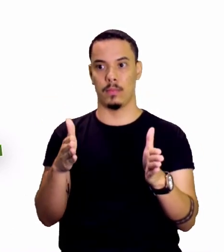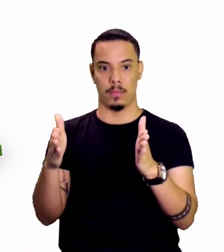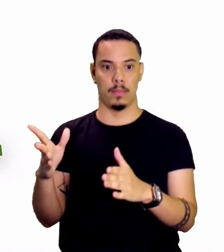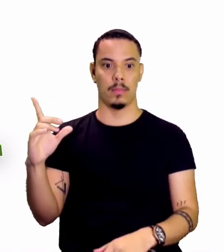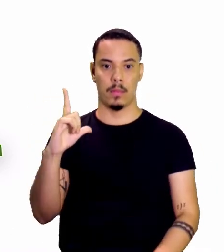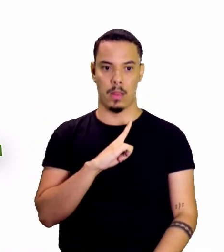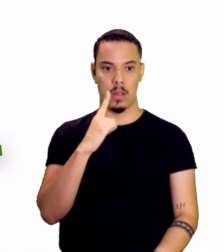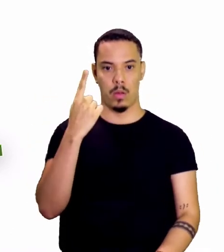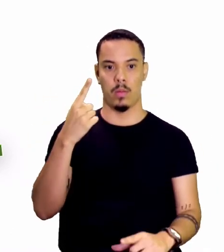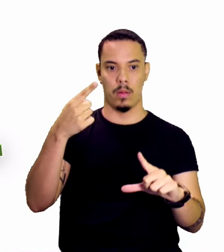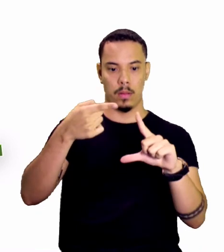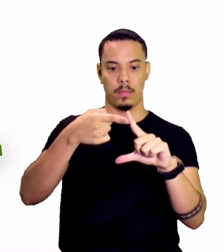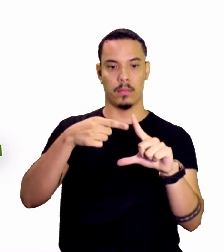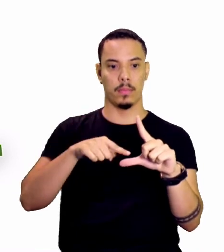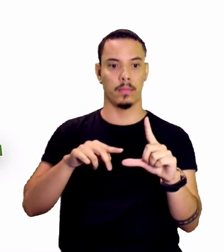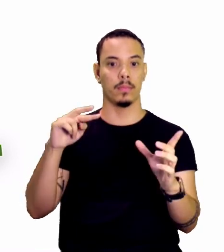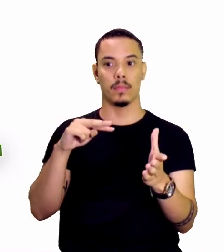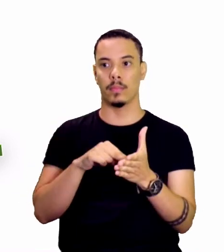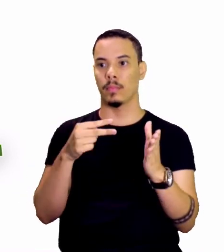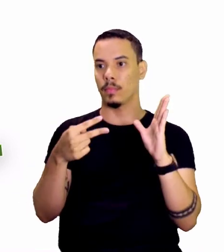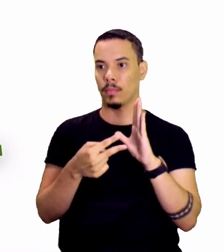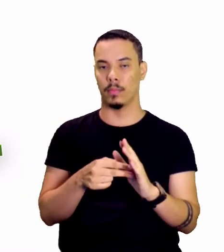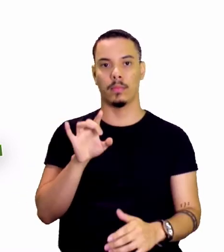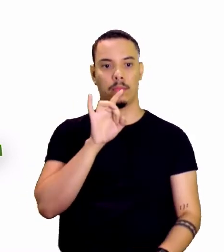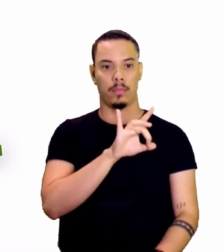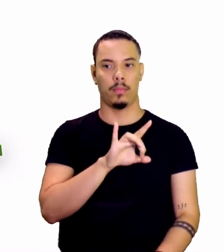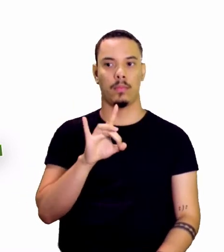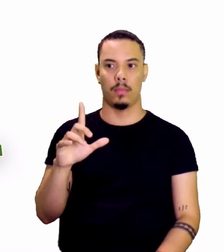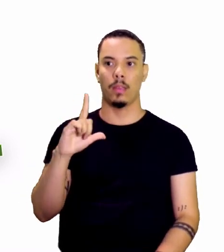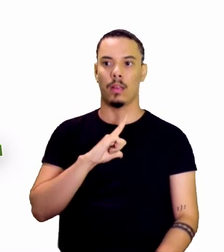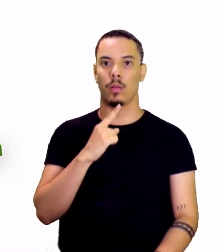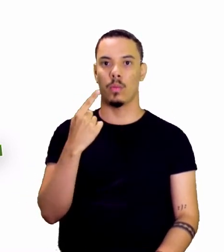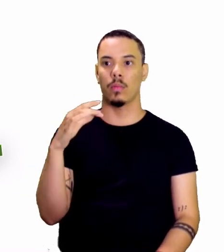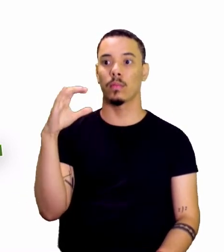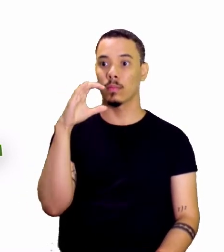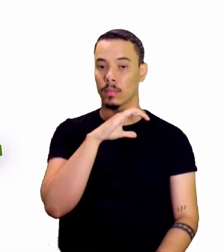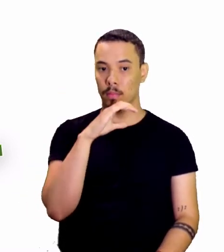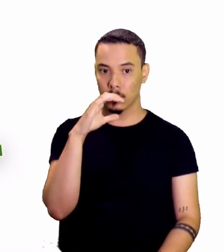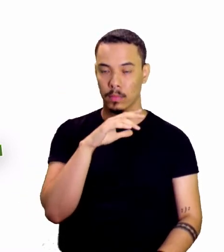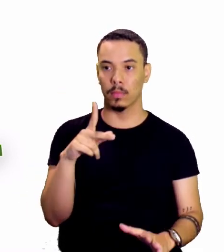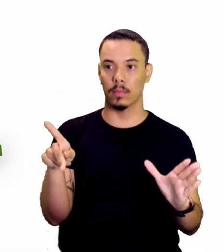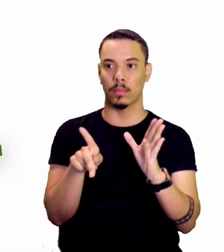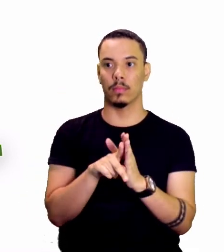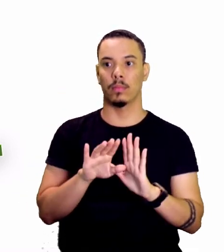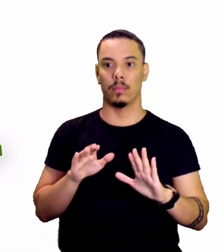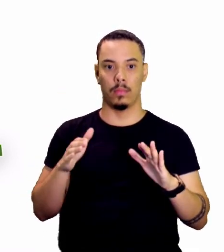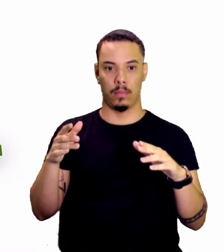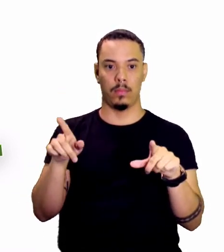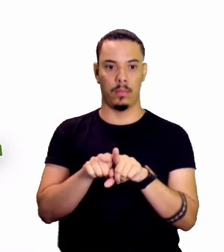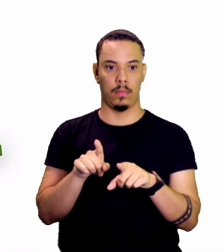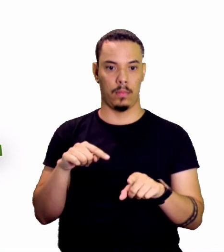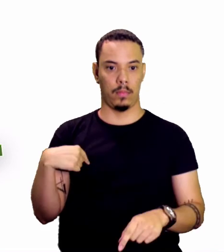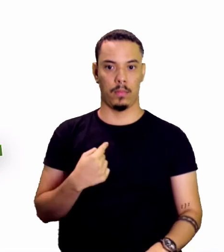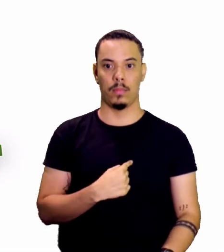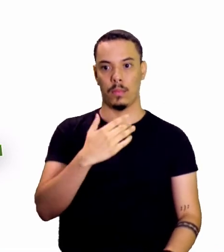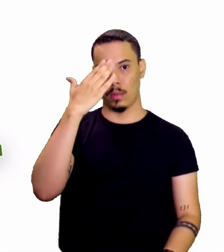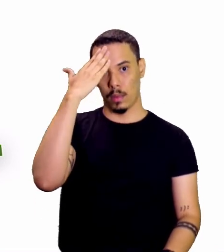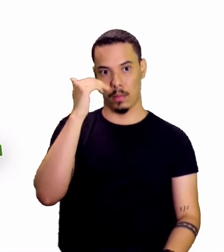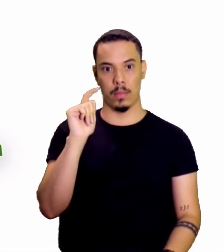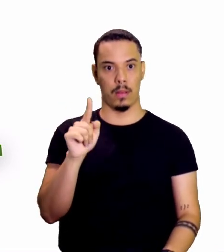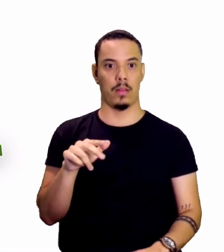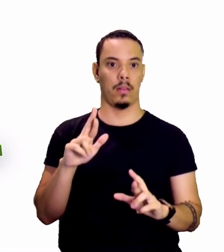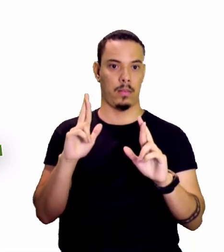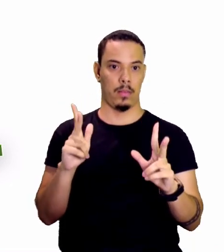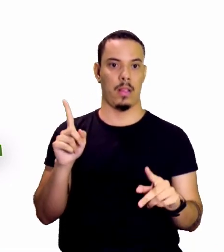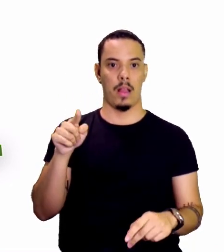temos uma inclinação temos velocidade presente exatamente considerado nós vamos ter uma velocidade diferente e